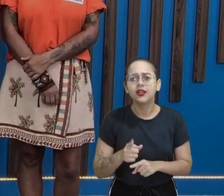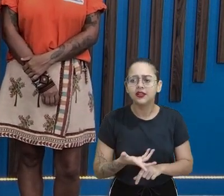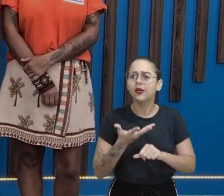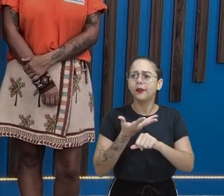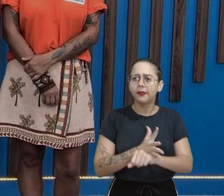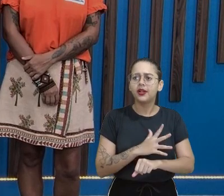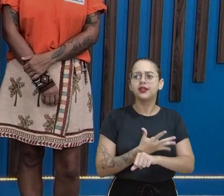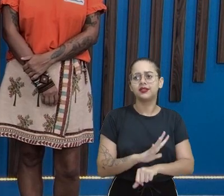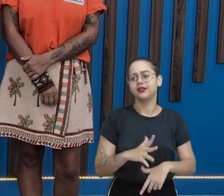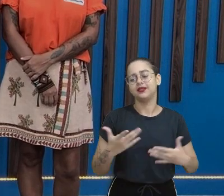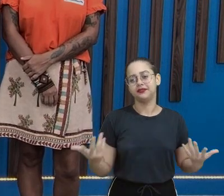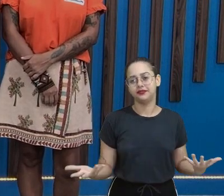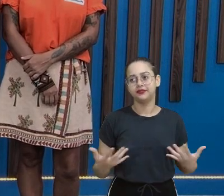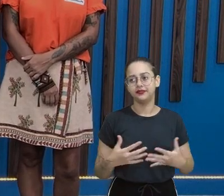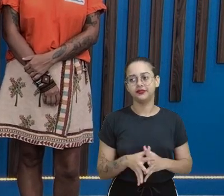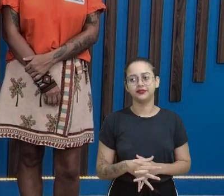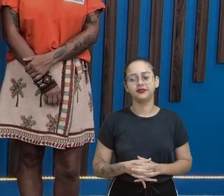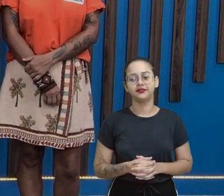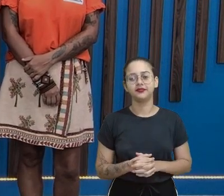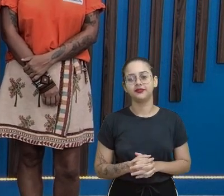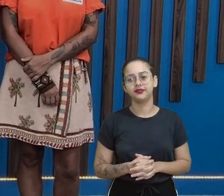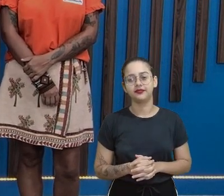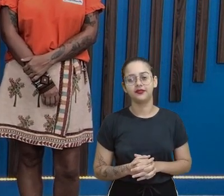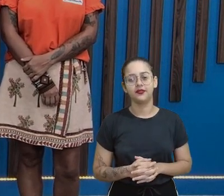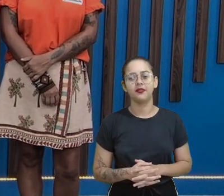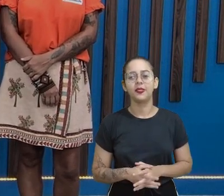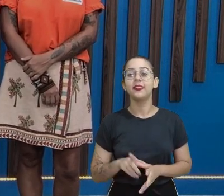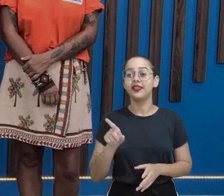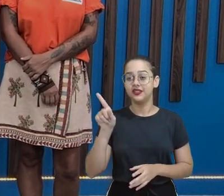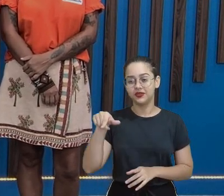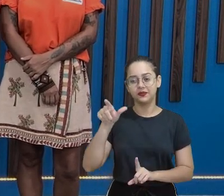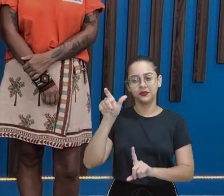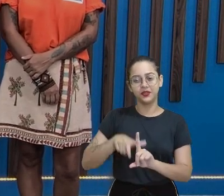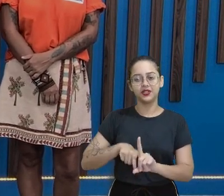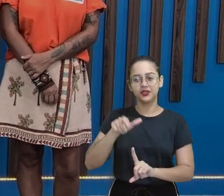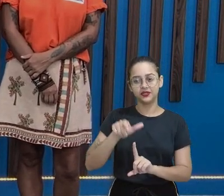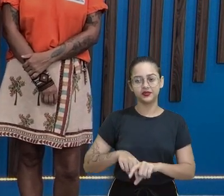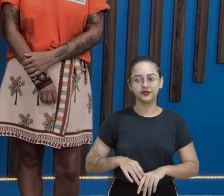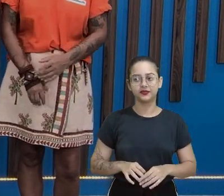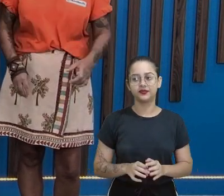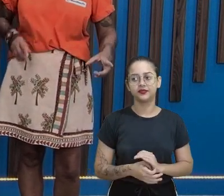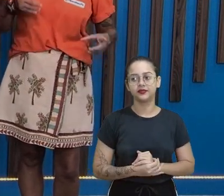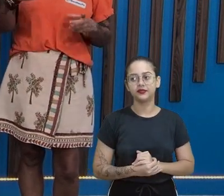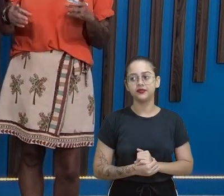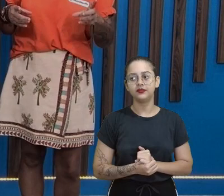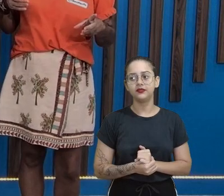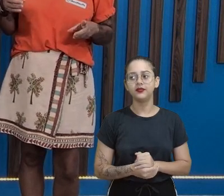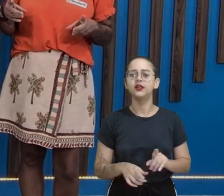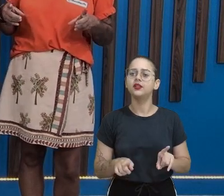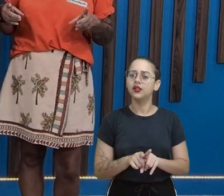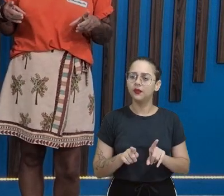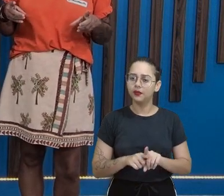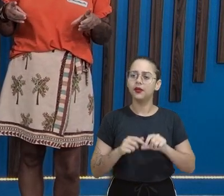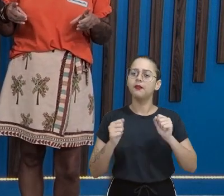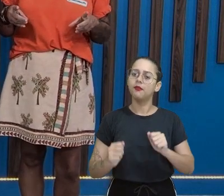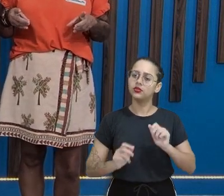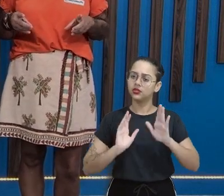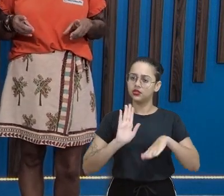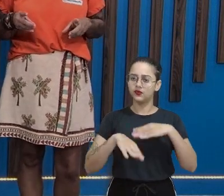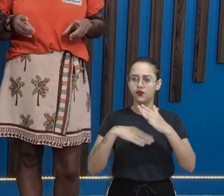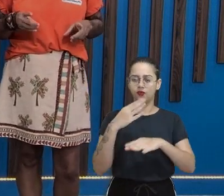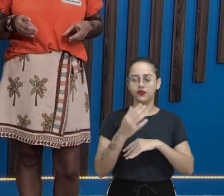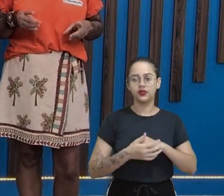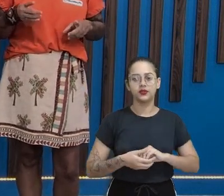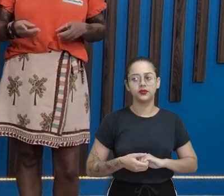colocar aquilo ali em prática? Por que não trazer isso para o mundo? Isso é protagonismo. Sabe? E então pode ser desenvolvido. Com certeza pode